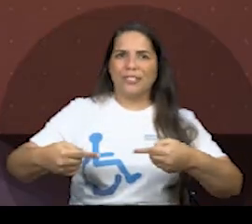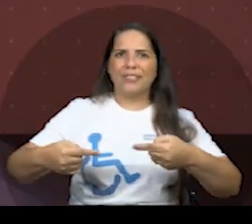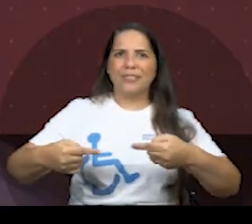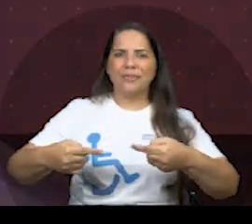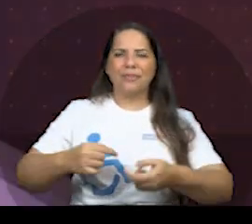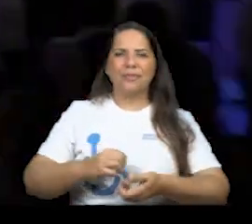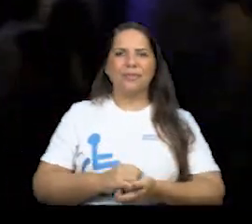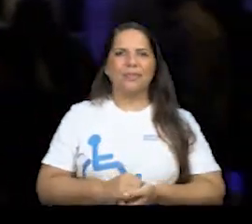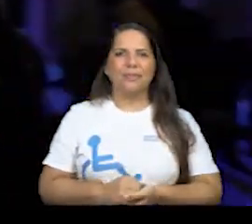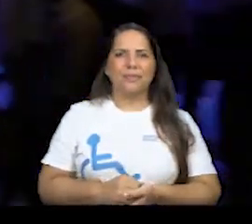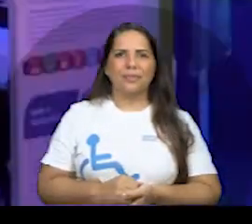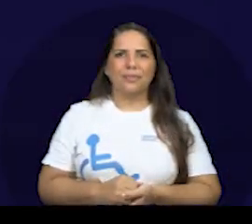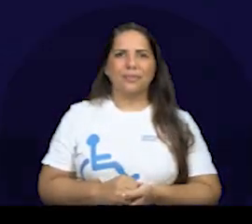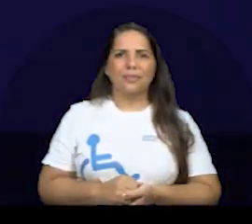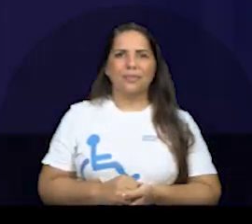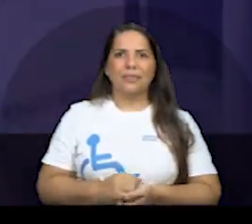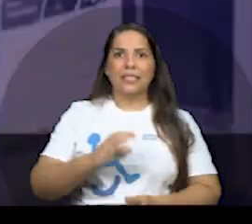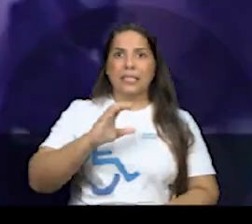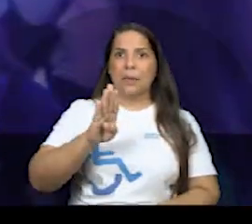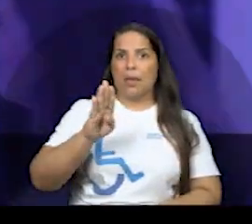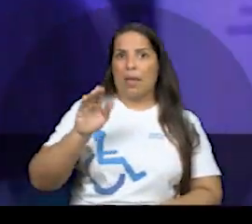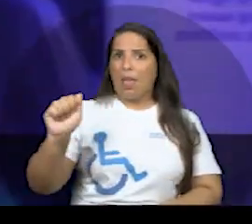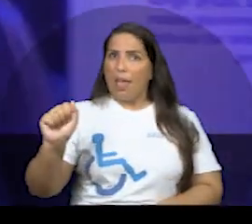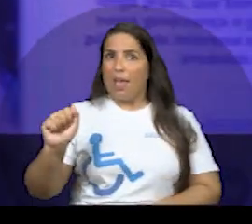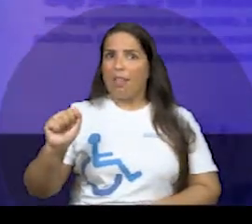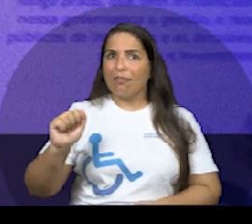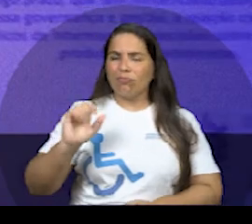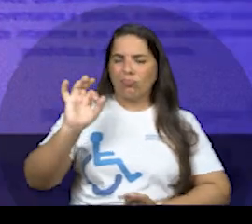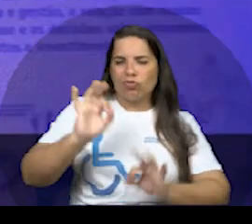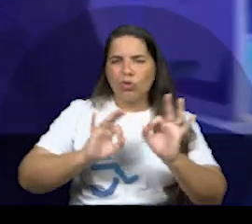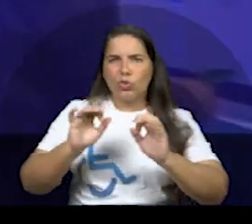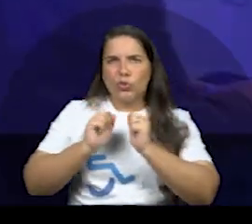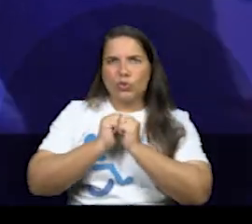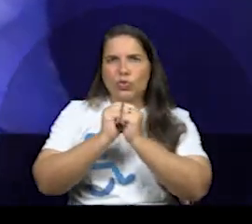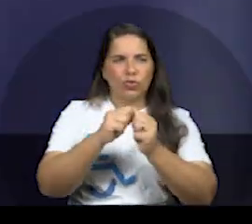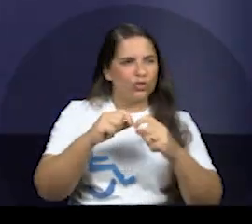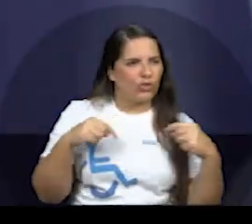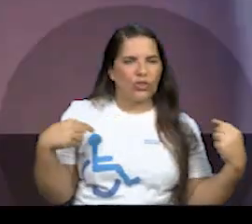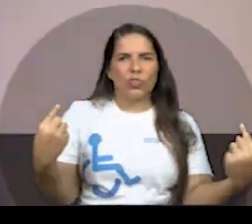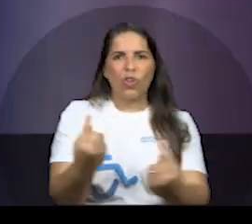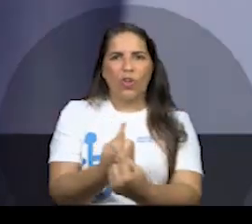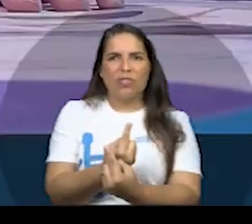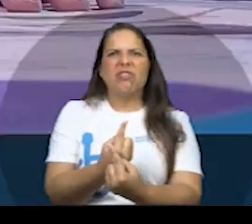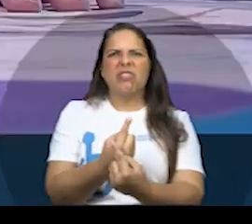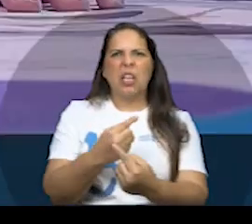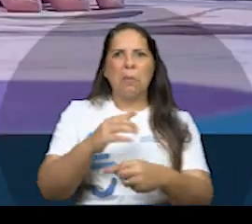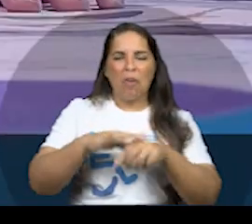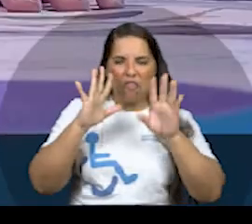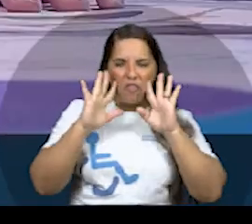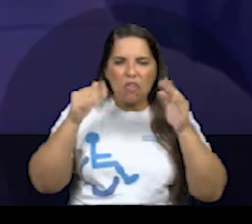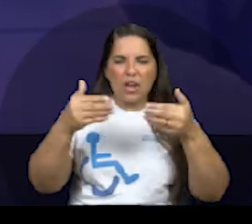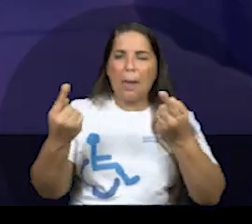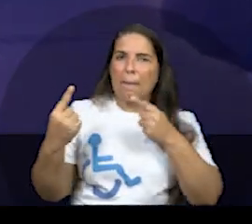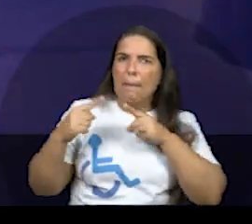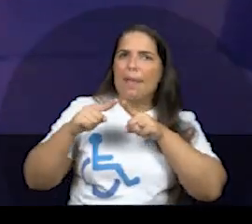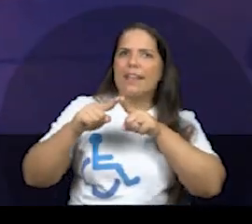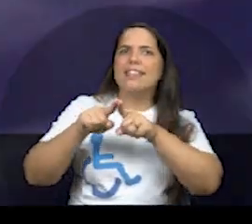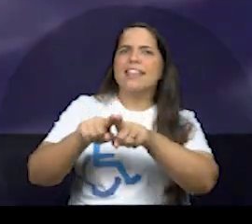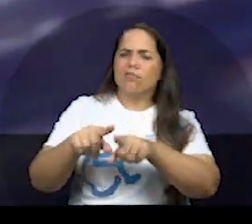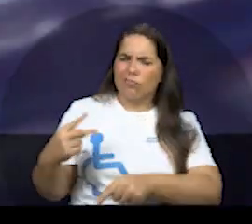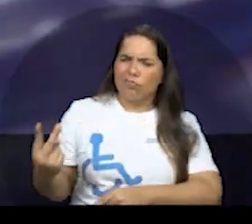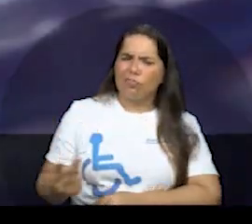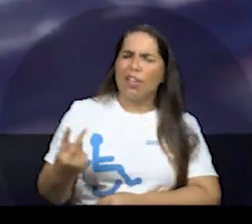competitiva. A CBA, que estamos construindo juntos, é ainda mais focada em